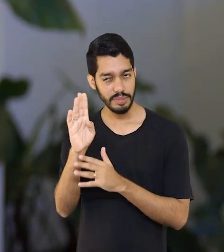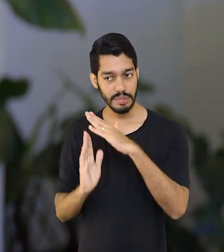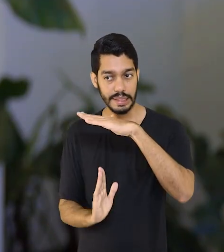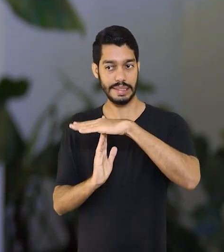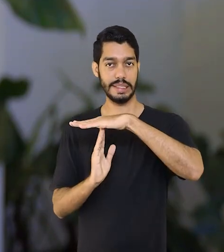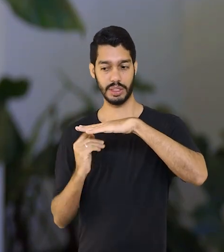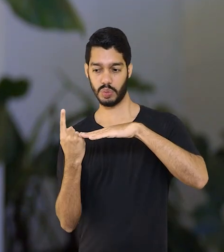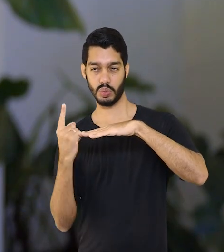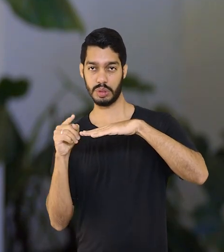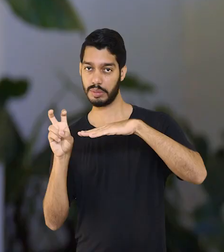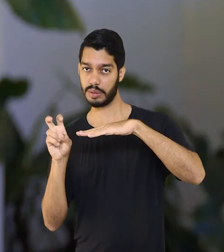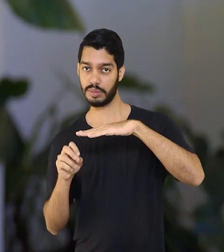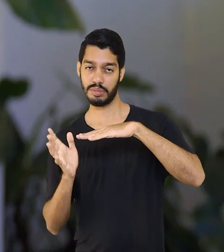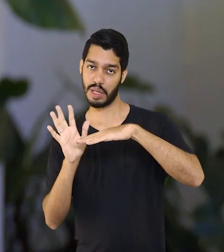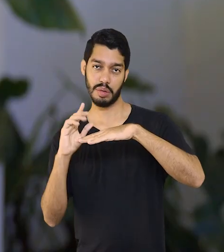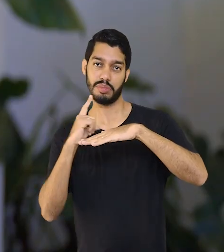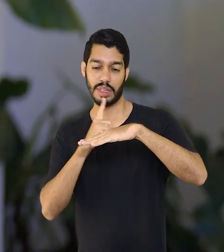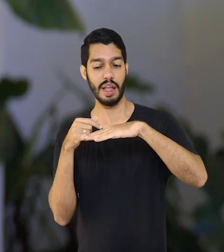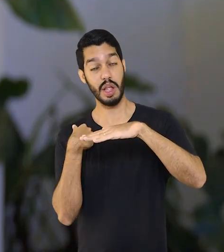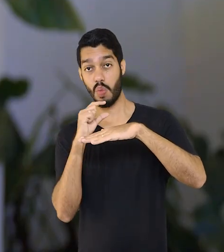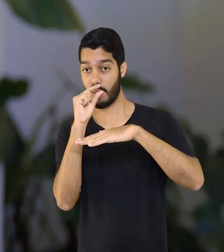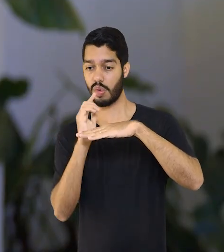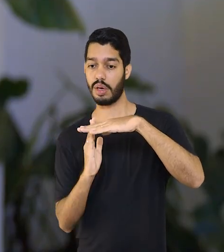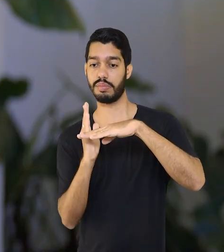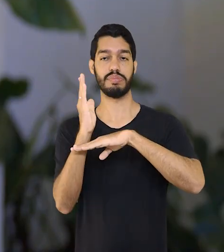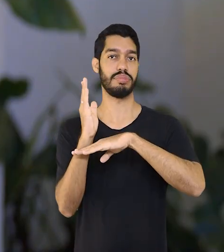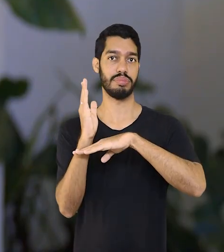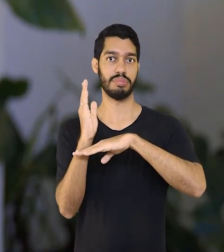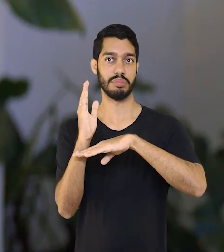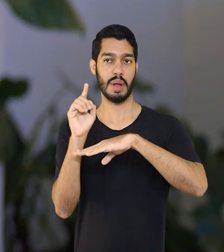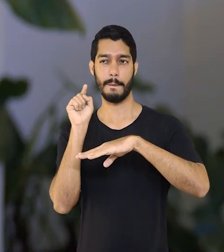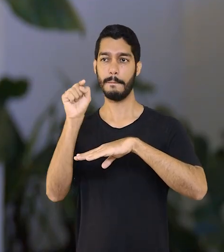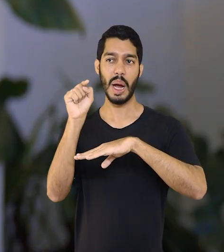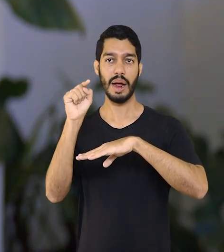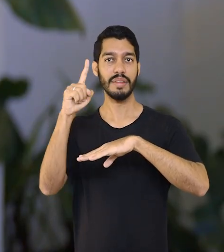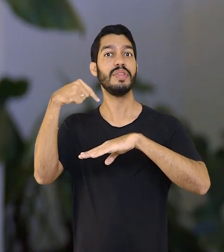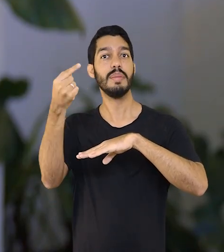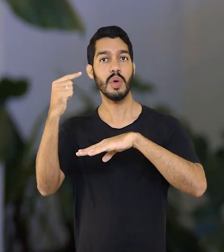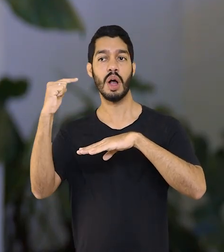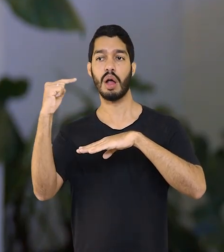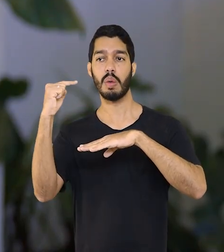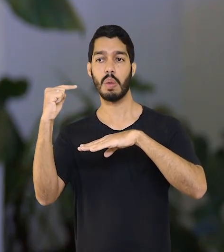que a gente já chegou em 1,5. Quer dizer que eu tive febre por 3 dias, depois fiquei bom.